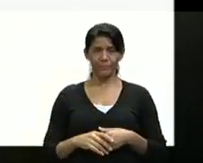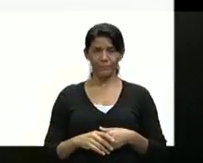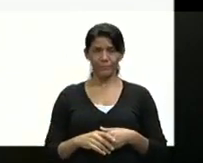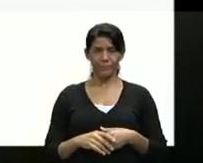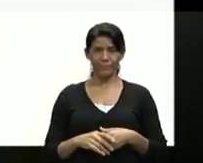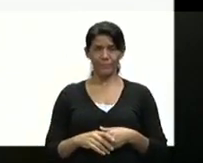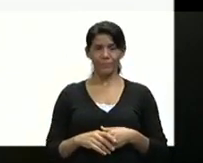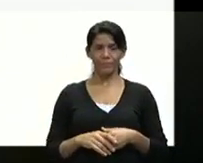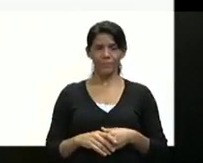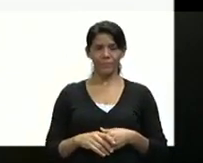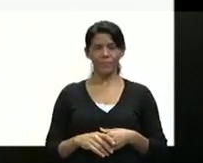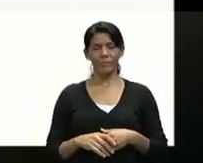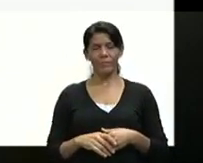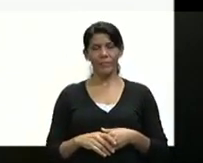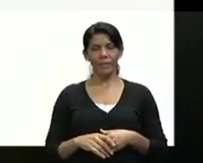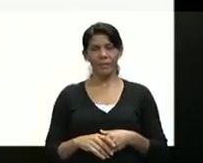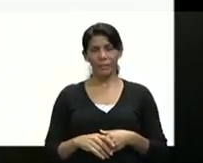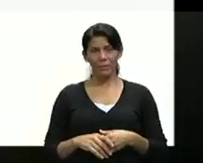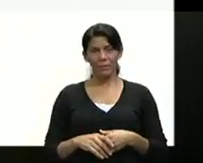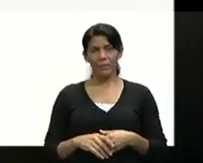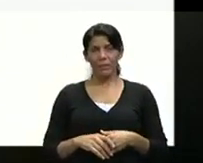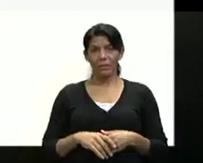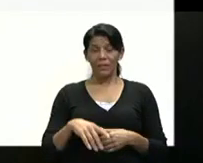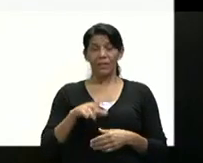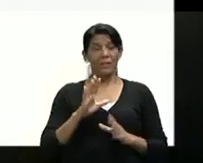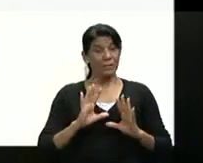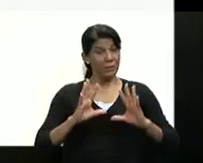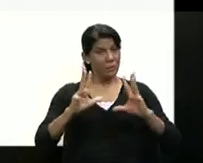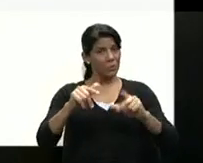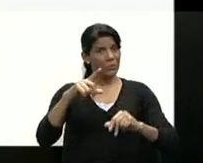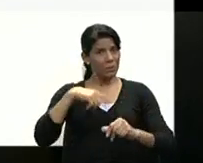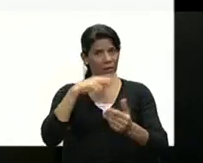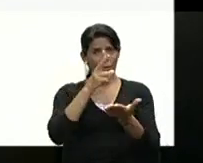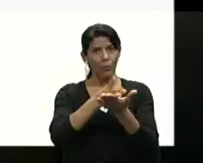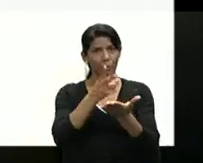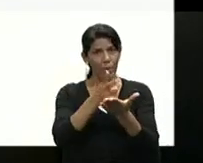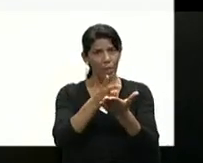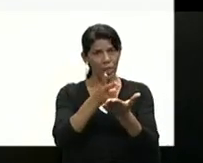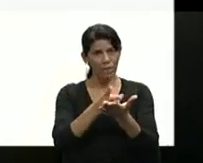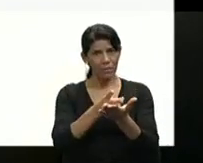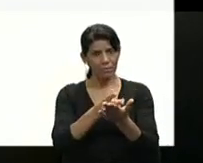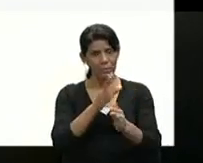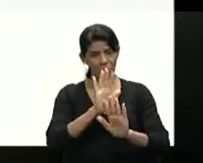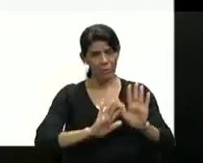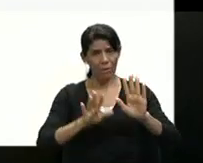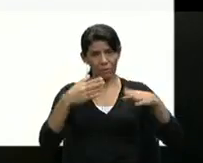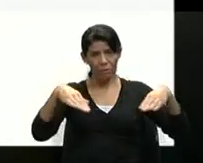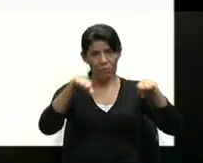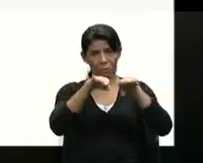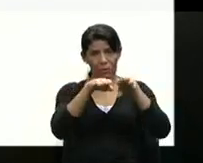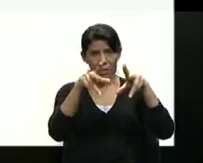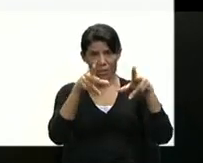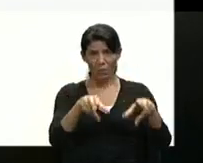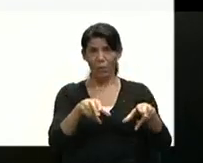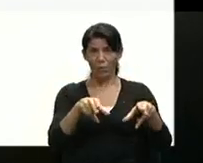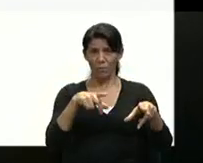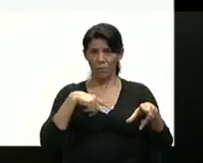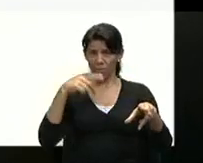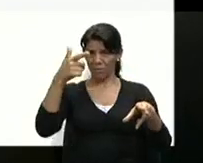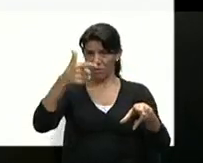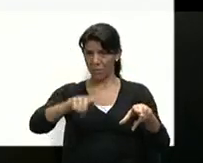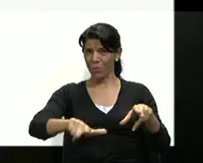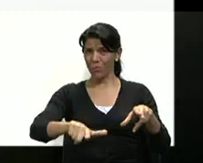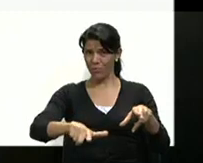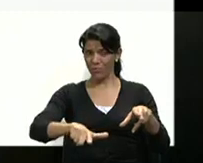ao atendimento público de saúde. Mas todos terão o mesmo acesso? Não. Nós temos outro princípio